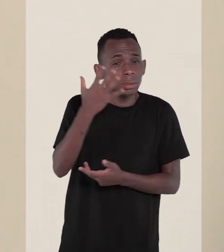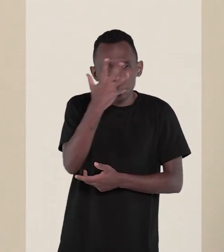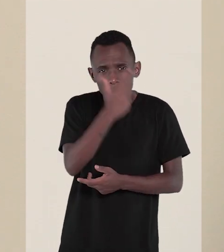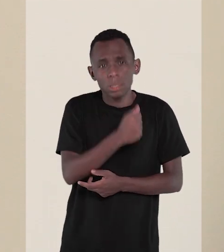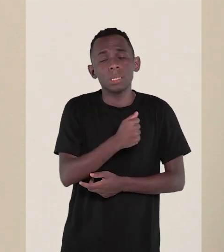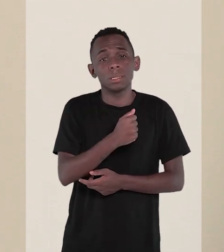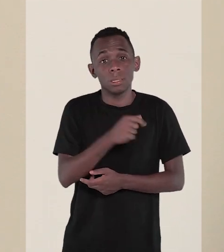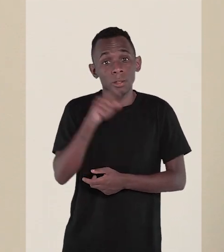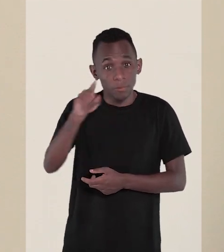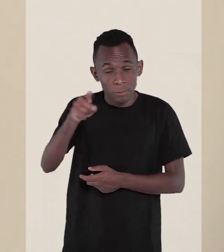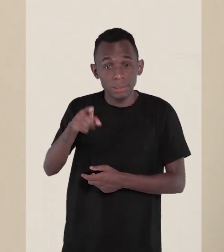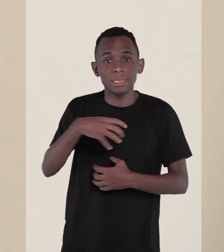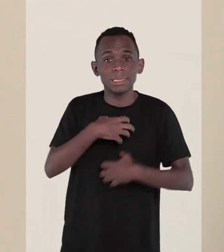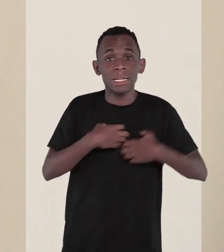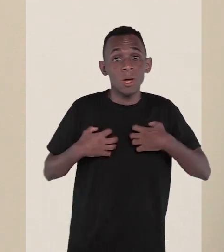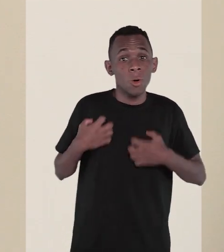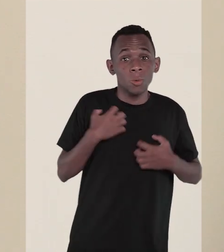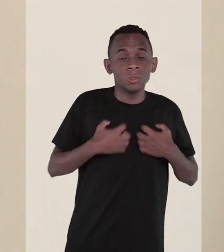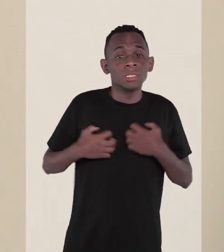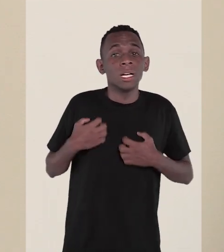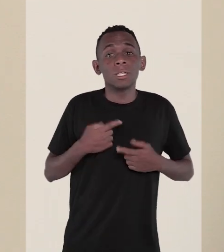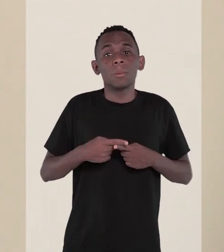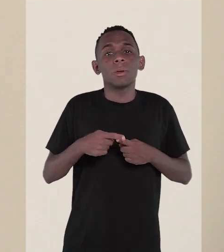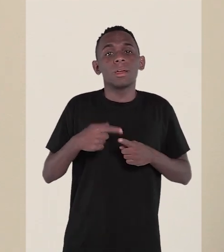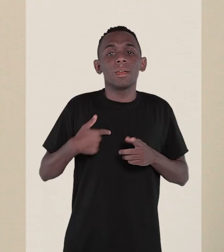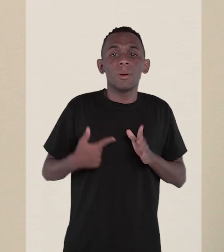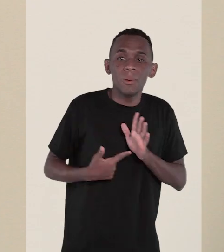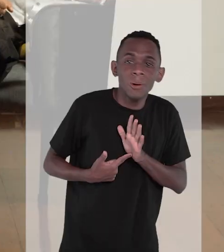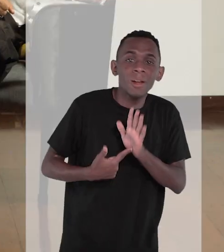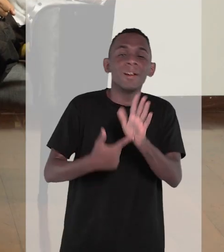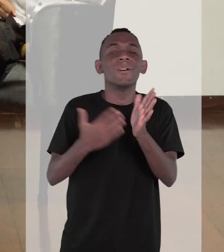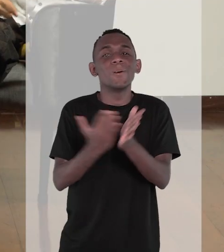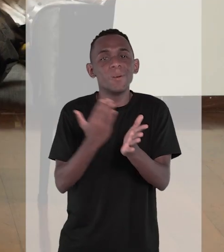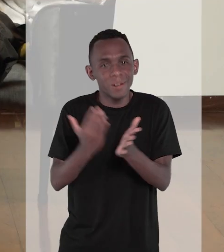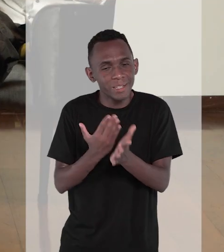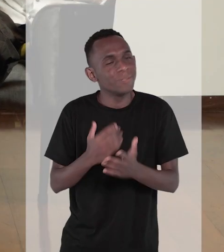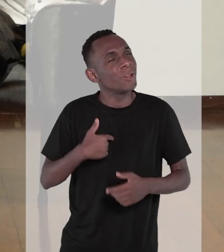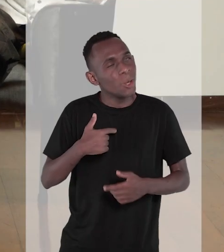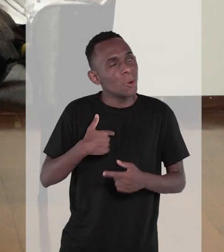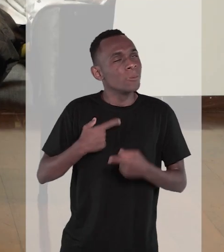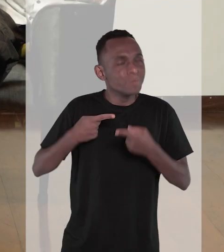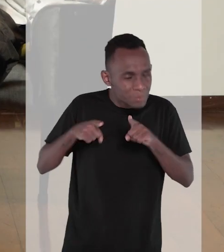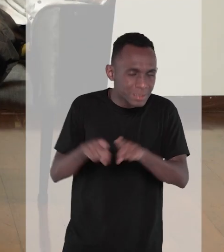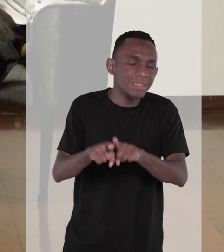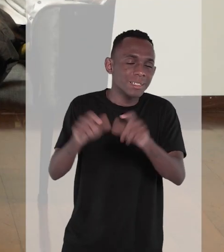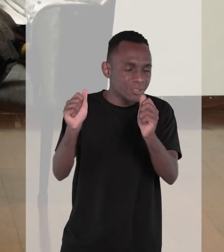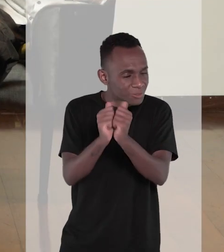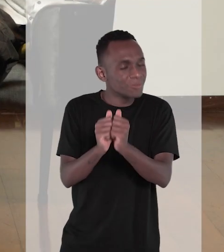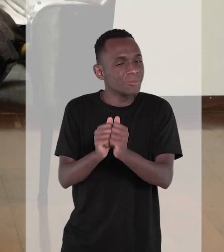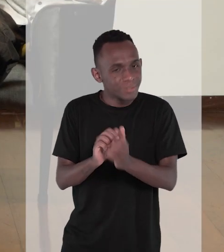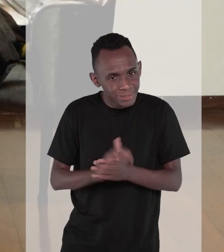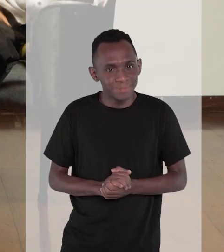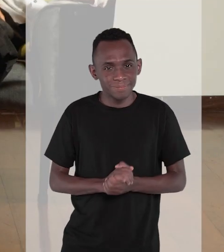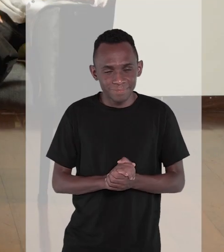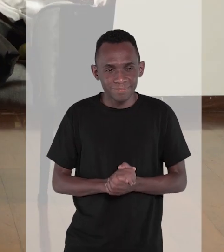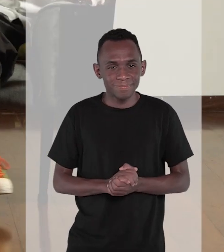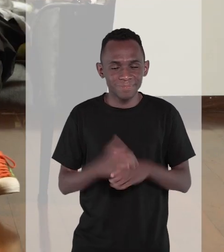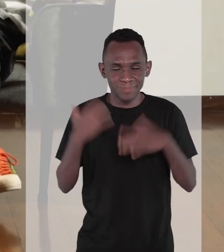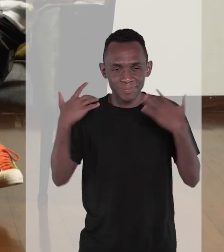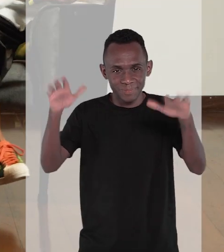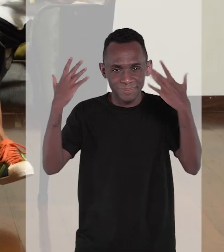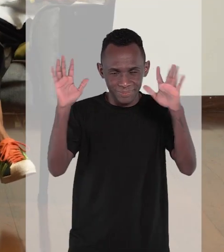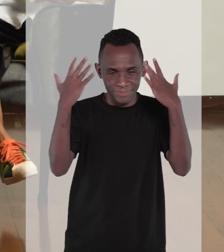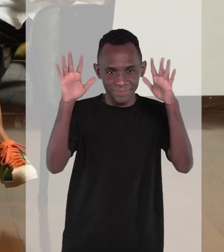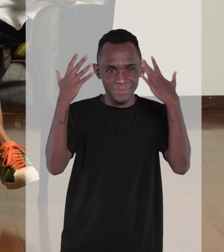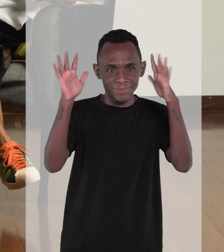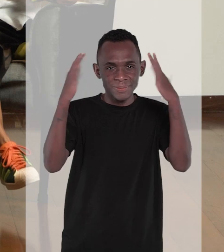fiquei feliz de saber que você está angustiado porque eu lancei um livro. Né? Tamo juntos, Joel.